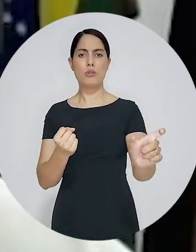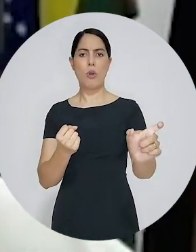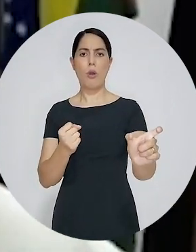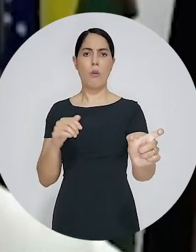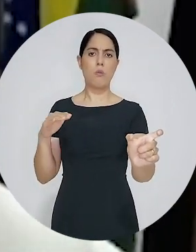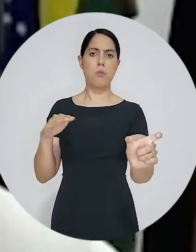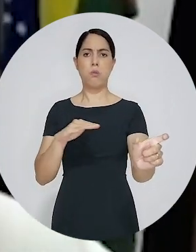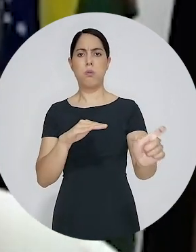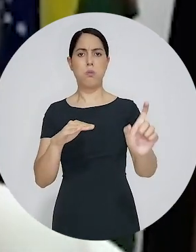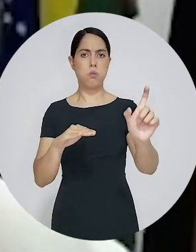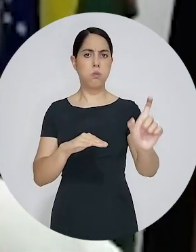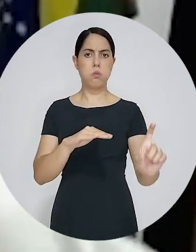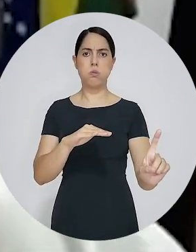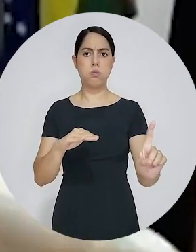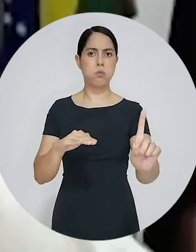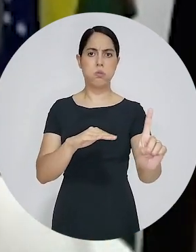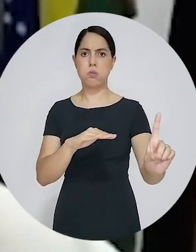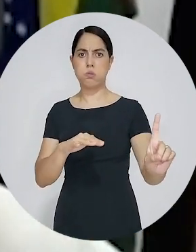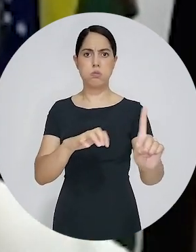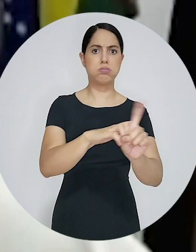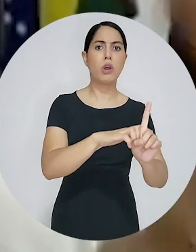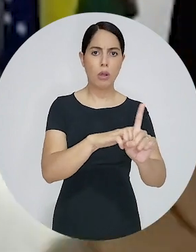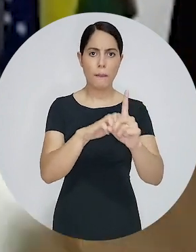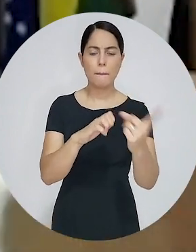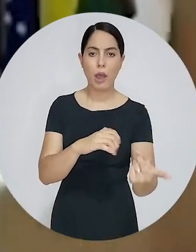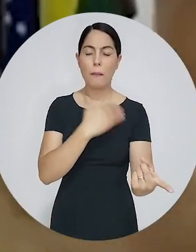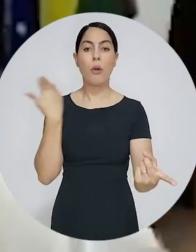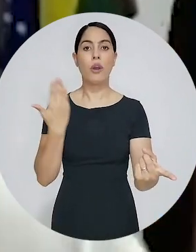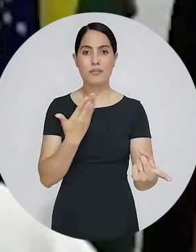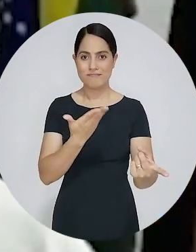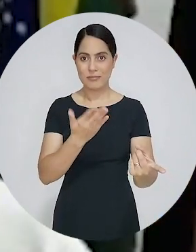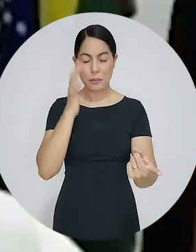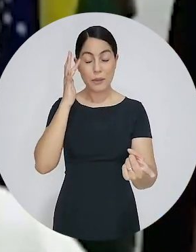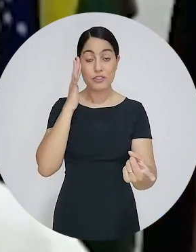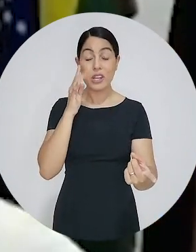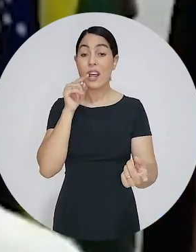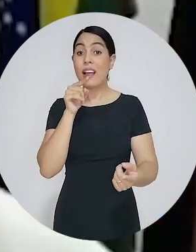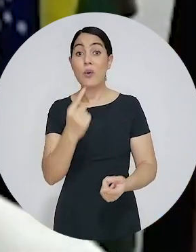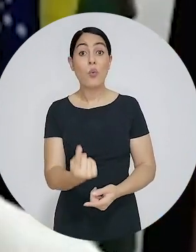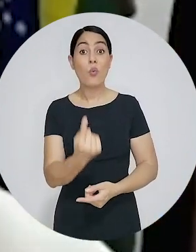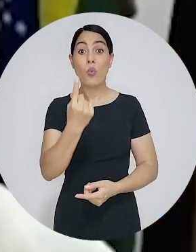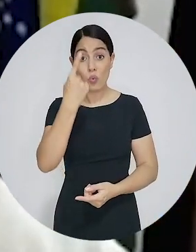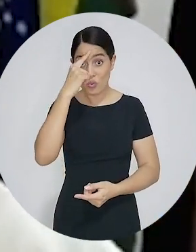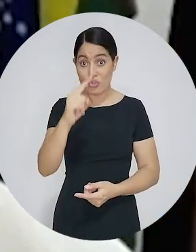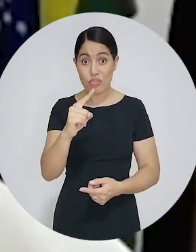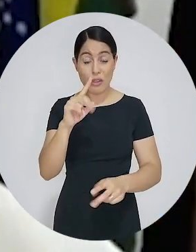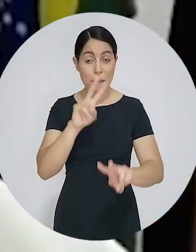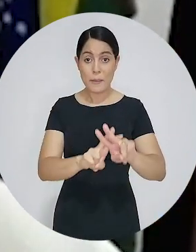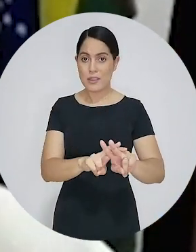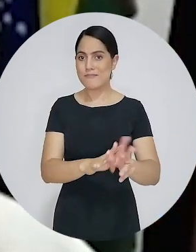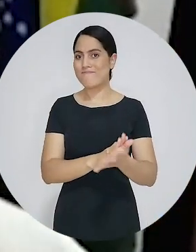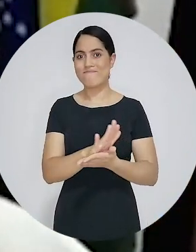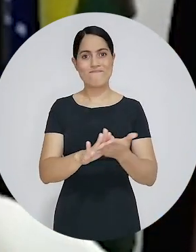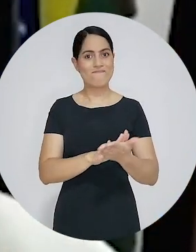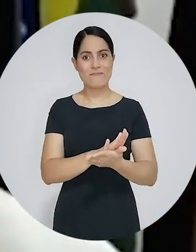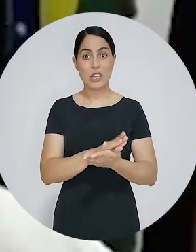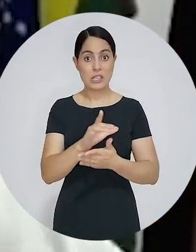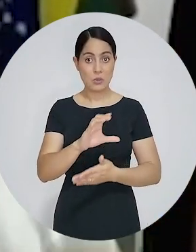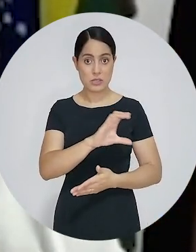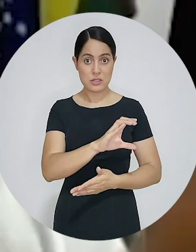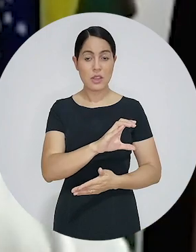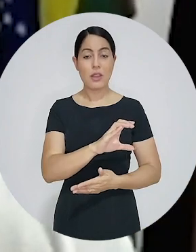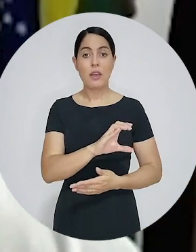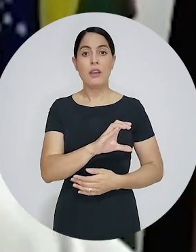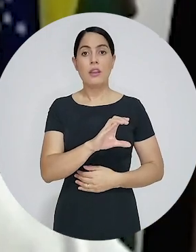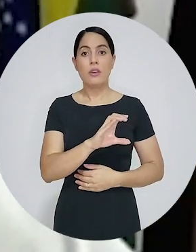de reclusão, mas que não ficaria nem um dia preso. Então, o Código de Trânsito ele não é punitivista nesse sentido